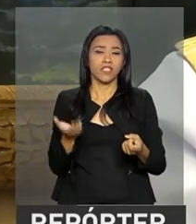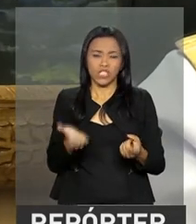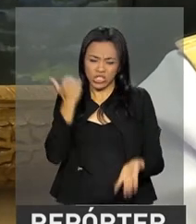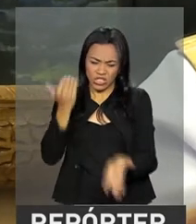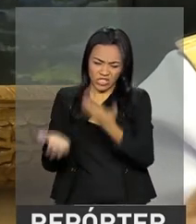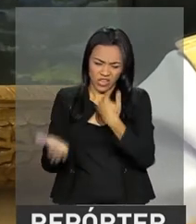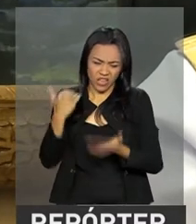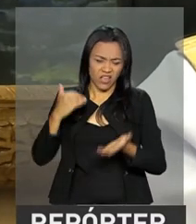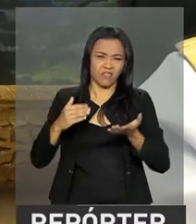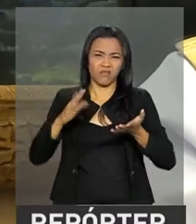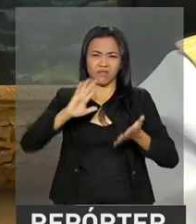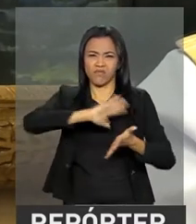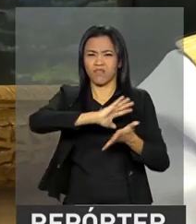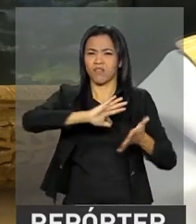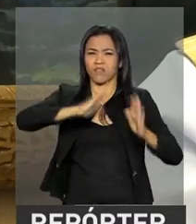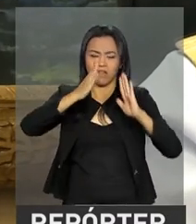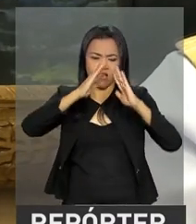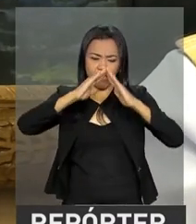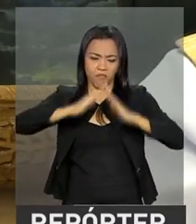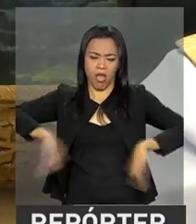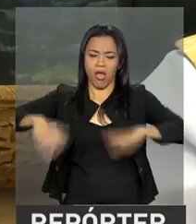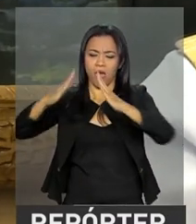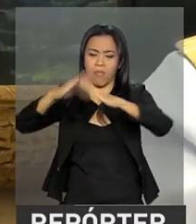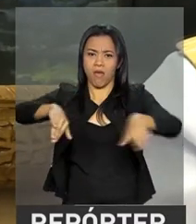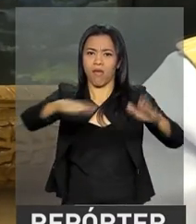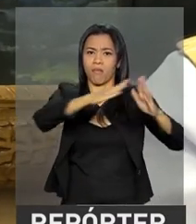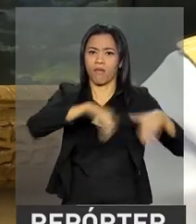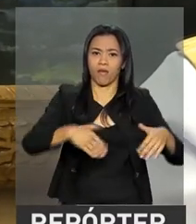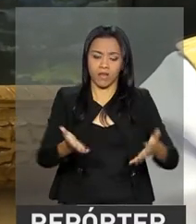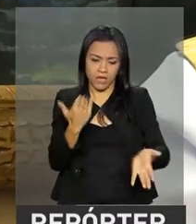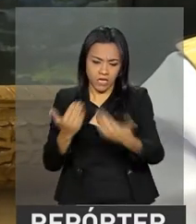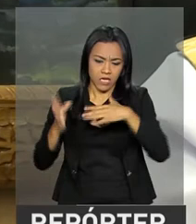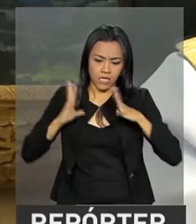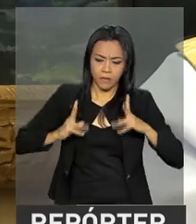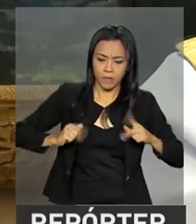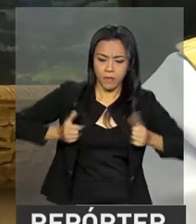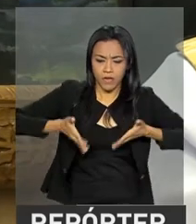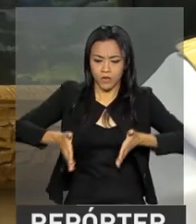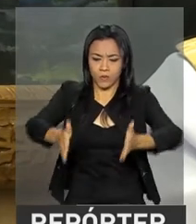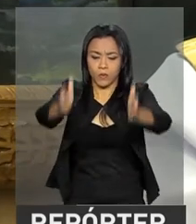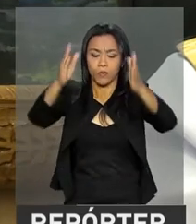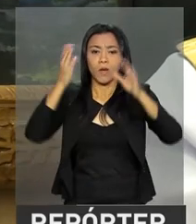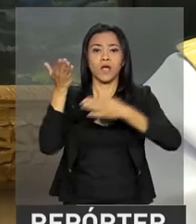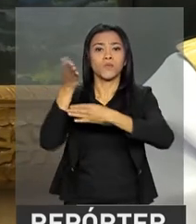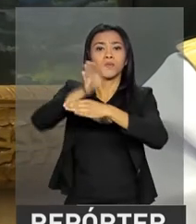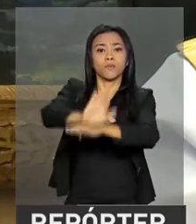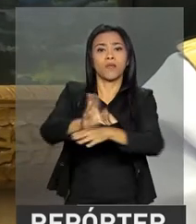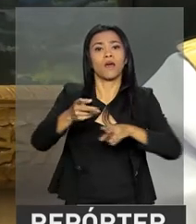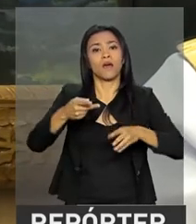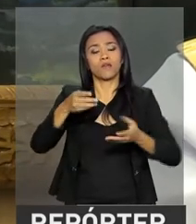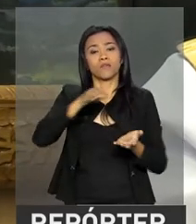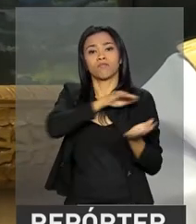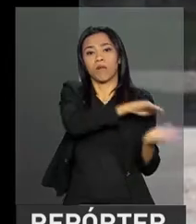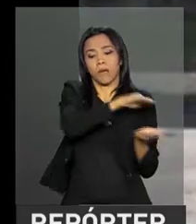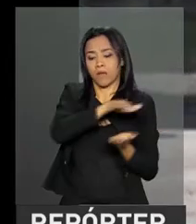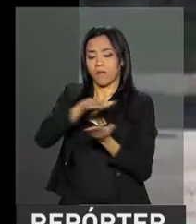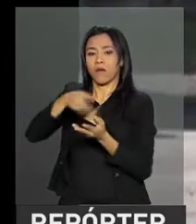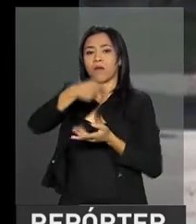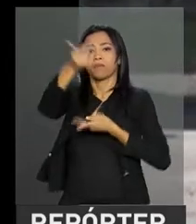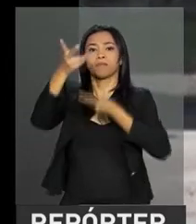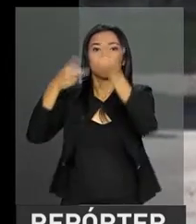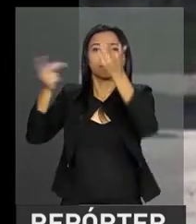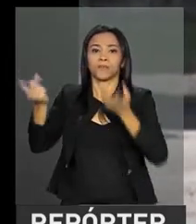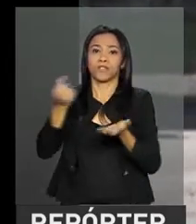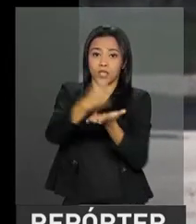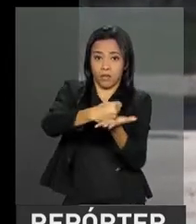desobstruindo ruas é ajudaram na distribuição de medicamentos e alimentos para a população até o